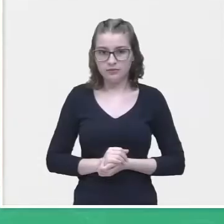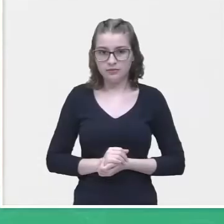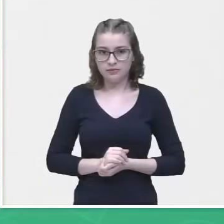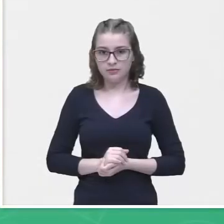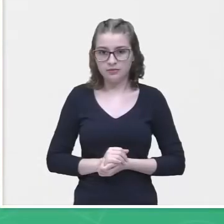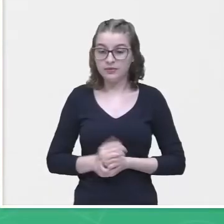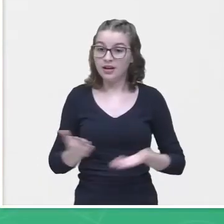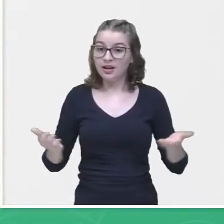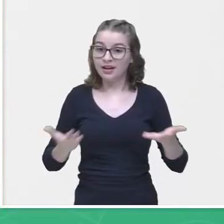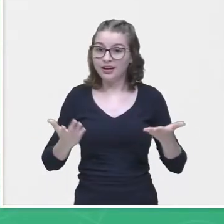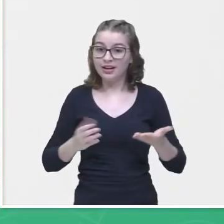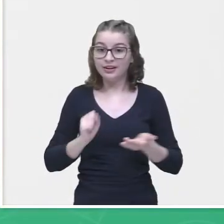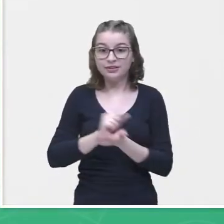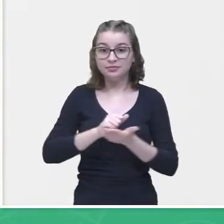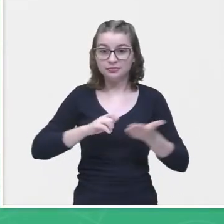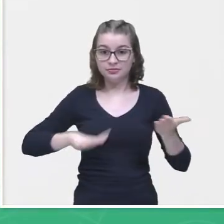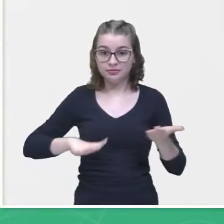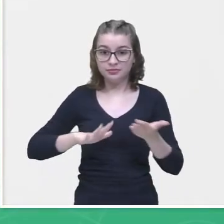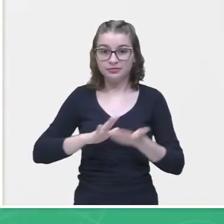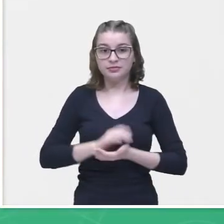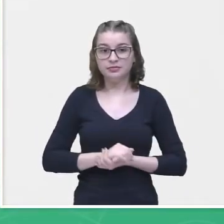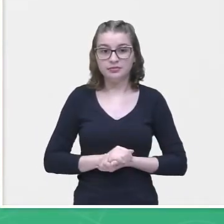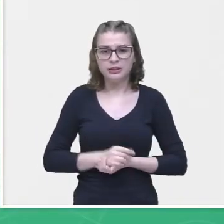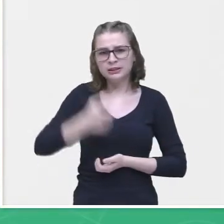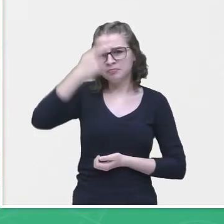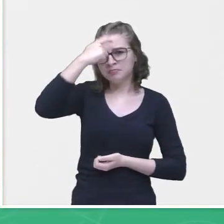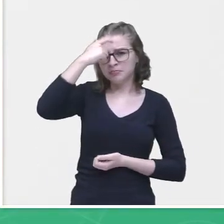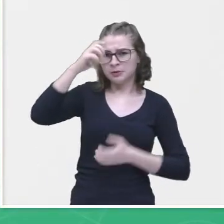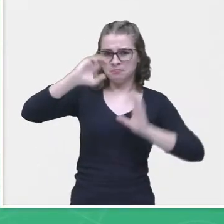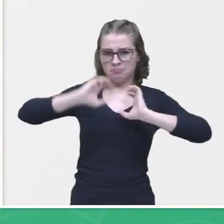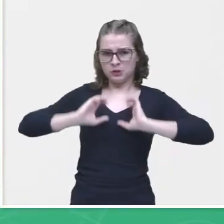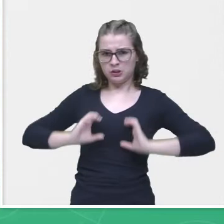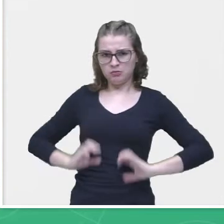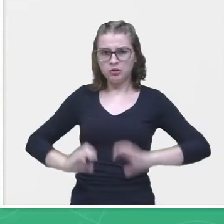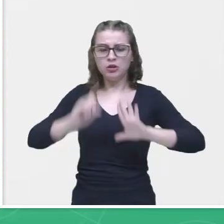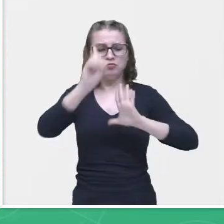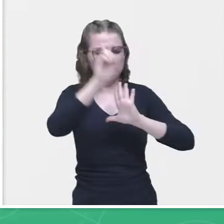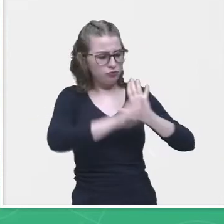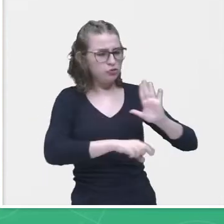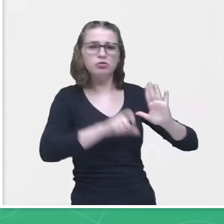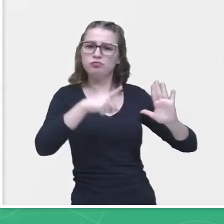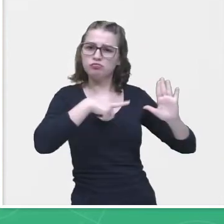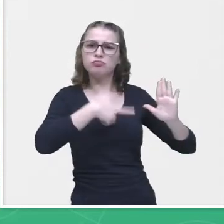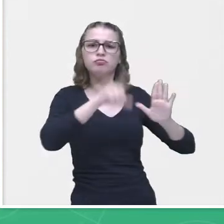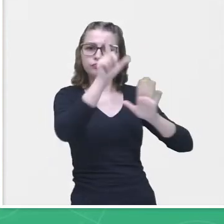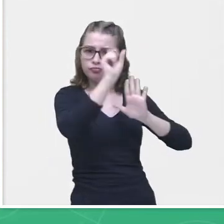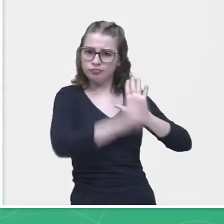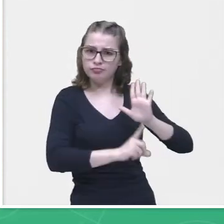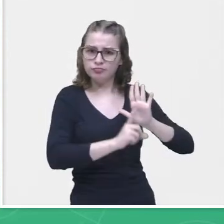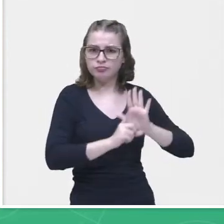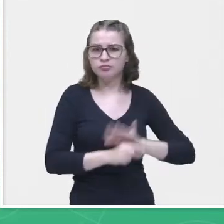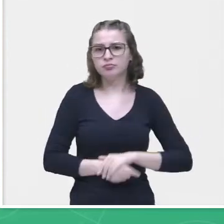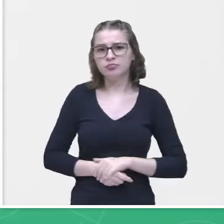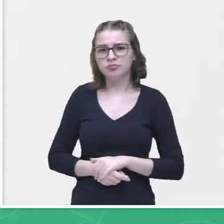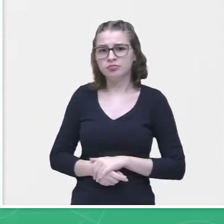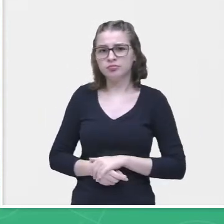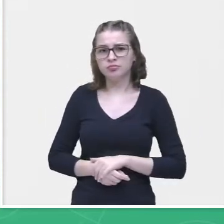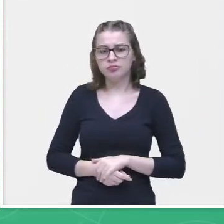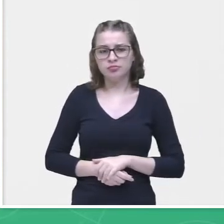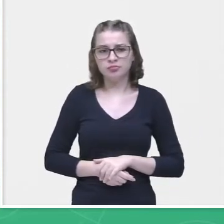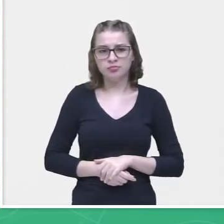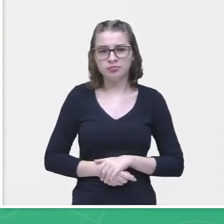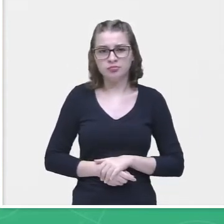Olha a dinâmica local interativa, cidadania, direito de ter direitos. Você vai ler. Olha a primeira parte, você vai ler daqui a pouco, tá